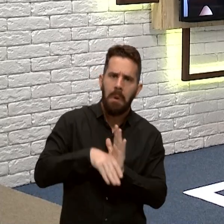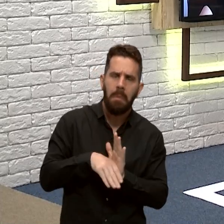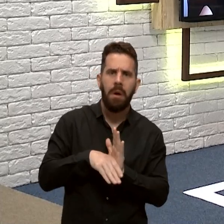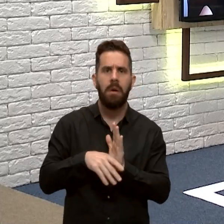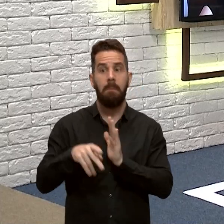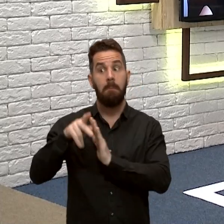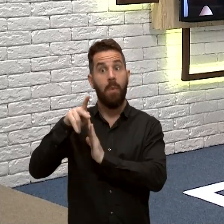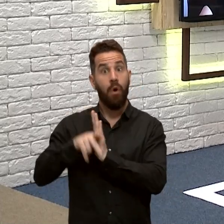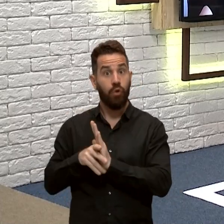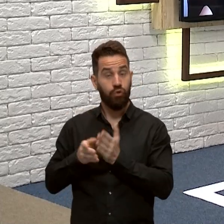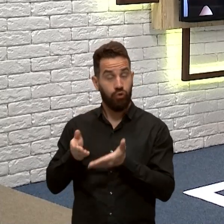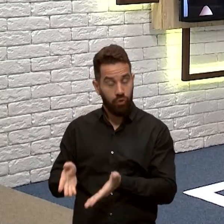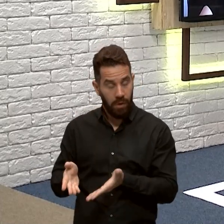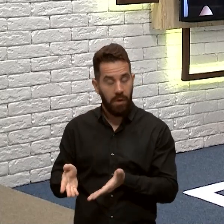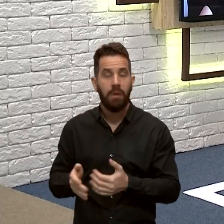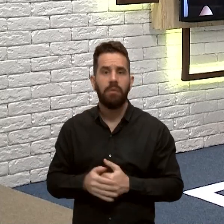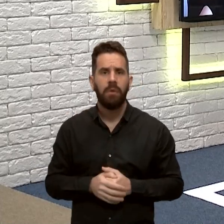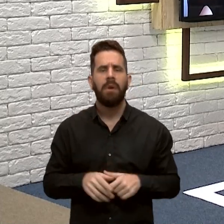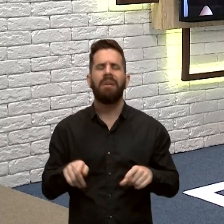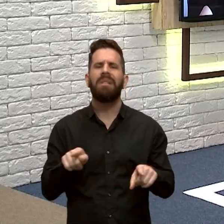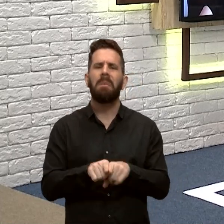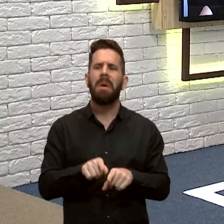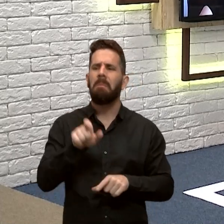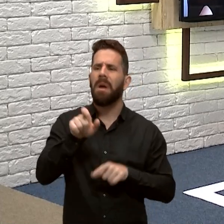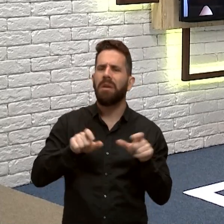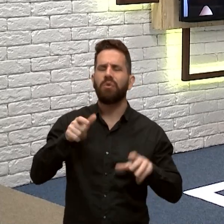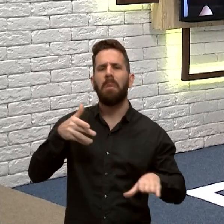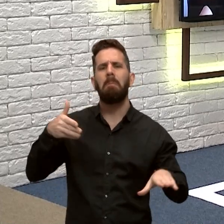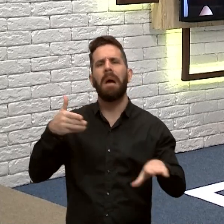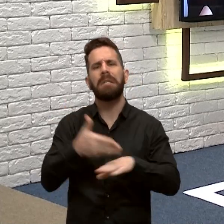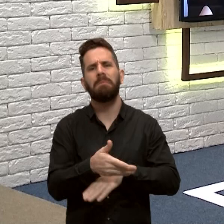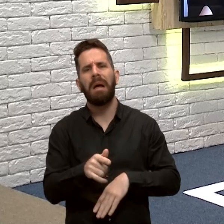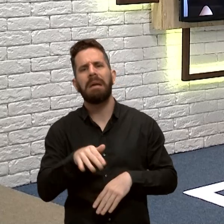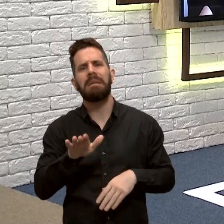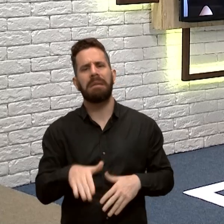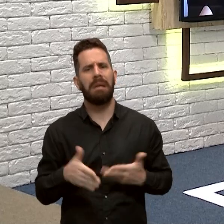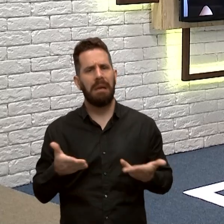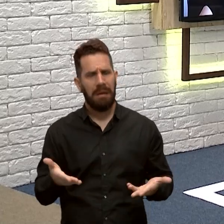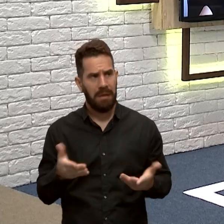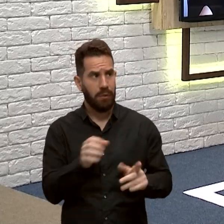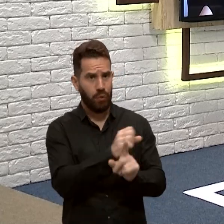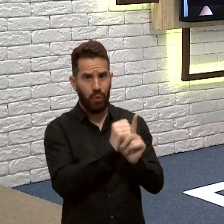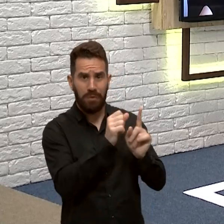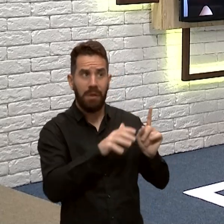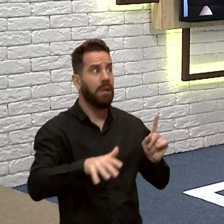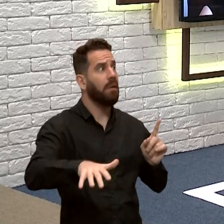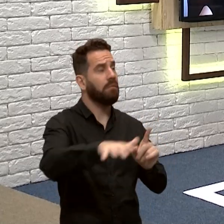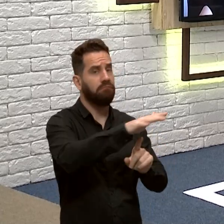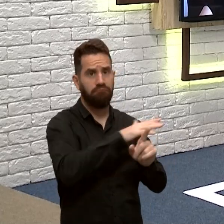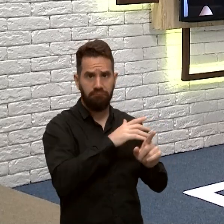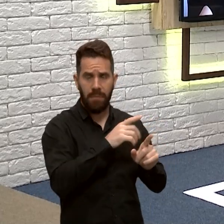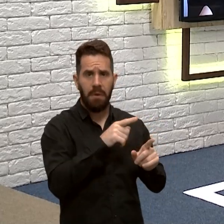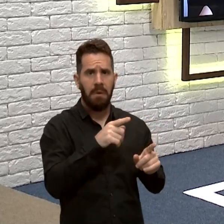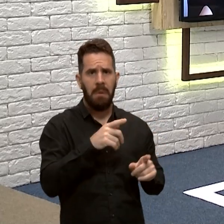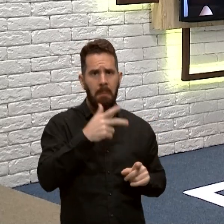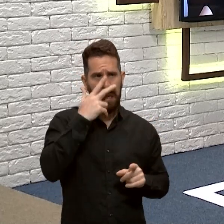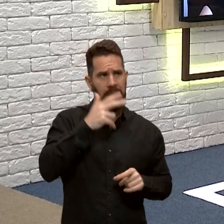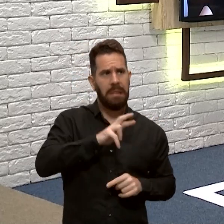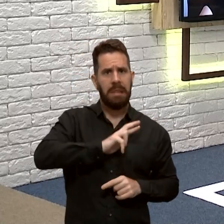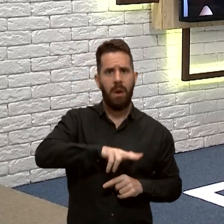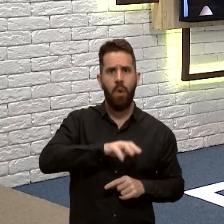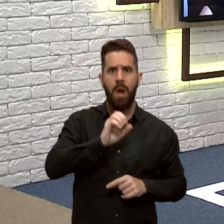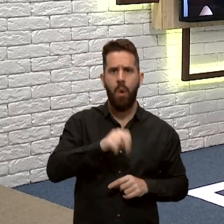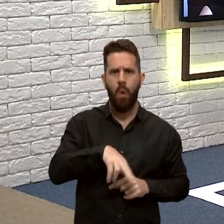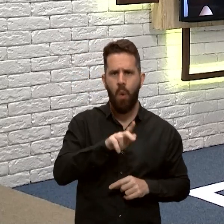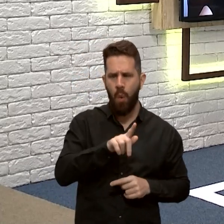nesse momento e também quem pode participar? A sociedade em geral, quem não faz parte de uma ONG, quem não faz parte de